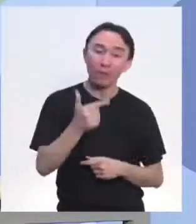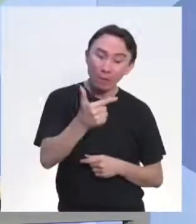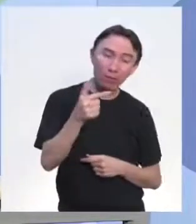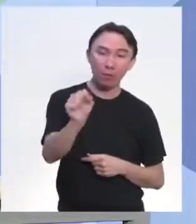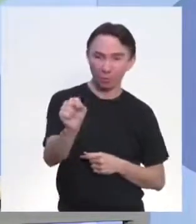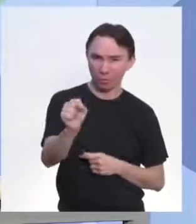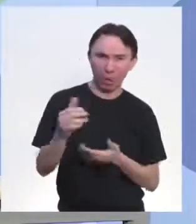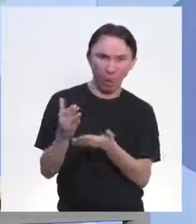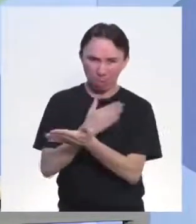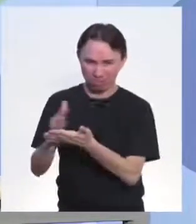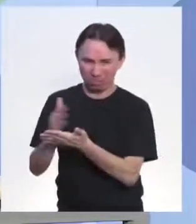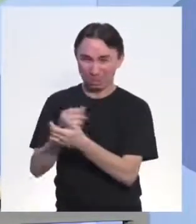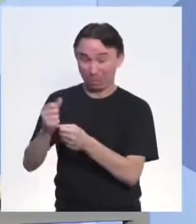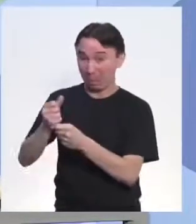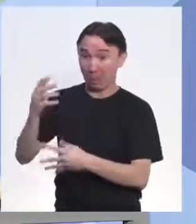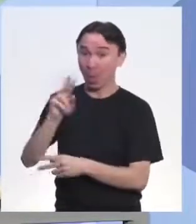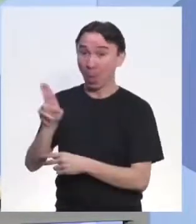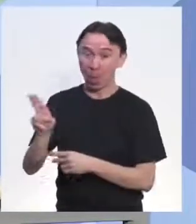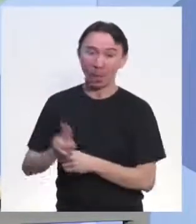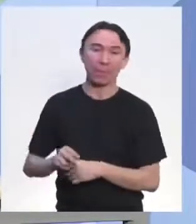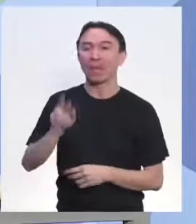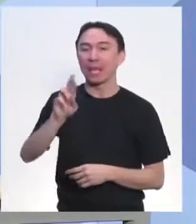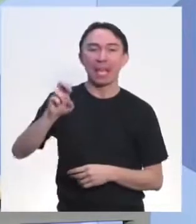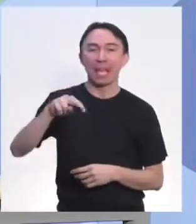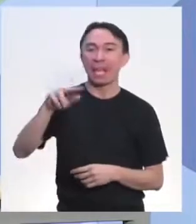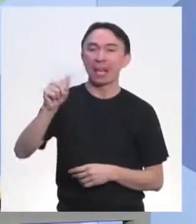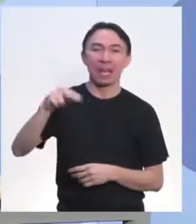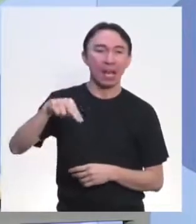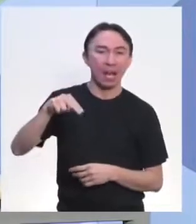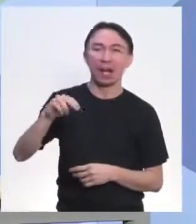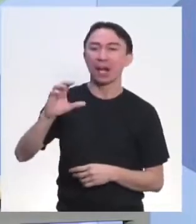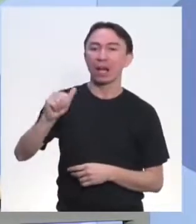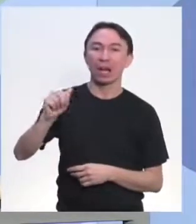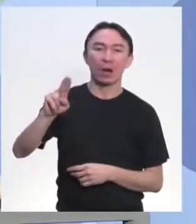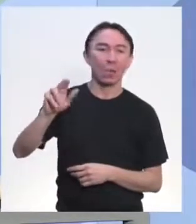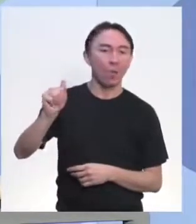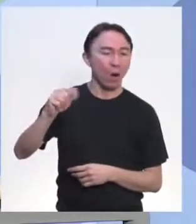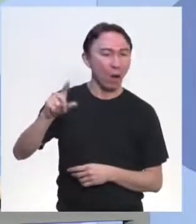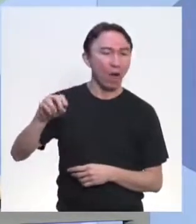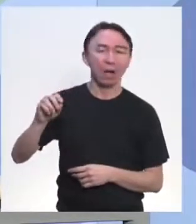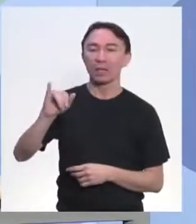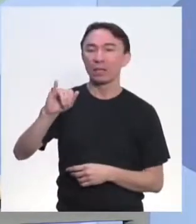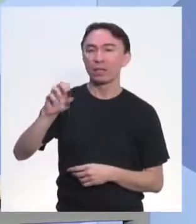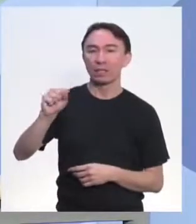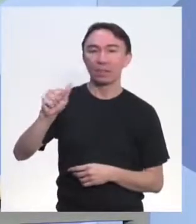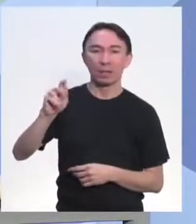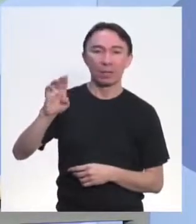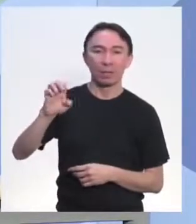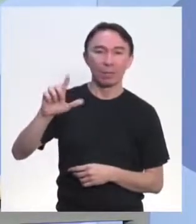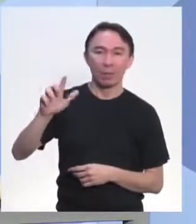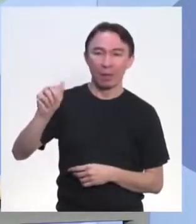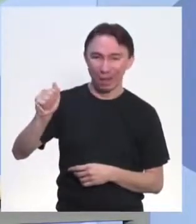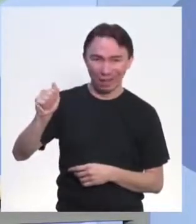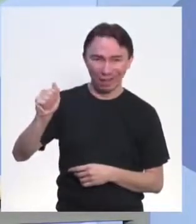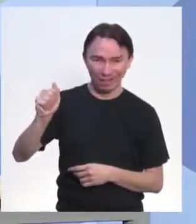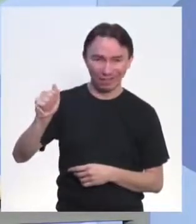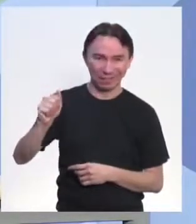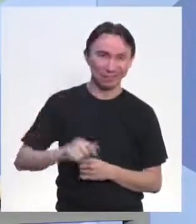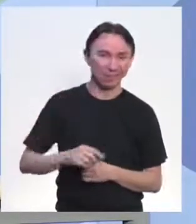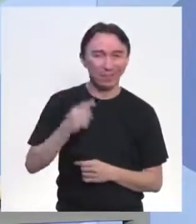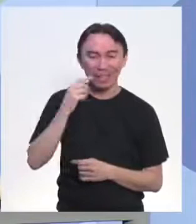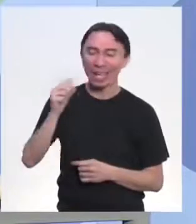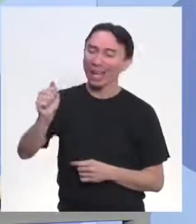algumas pessoas, tá? Renan, Cauã, Isabela, Carlos, Emily, Verônica, Rômulo, e vou pegar um agora, ó,